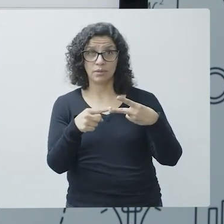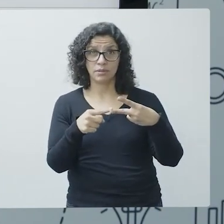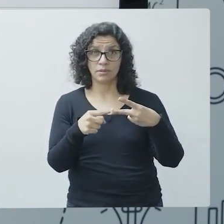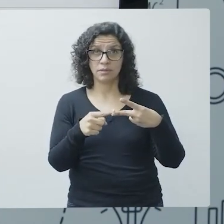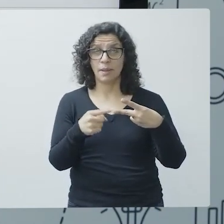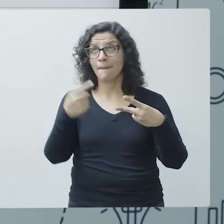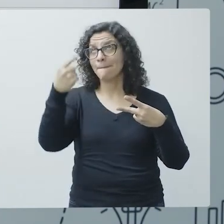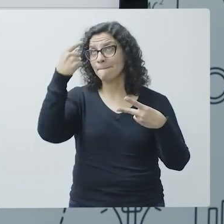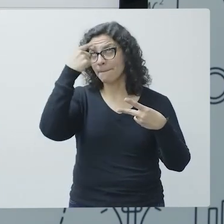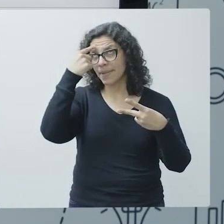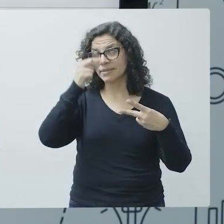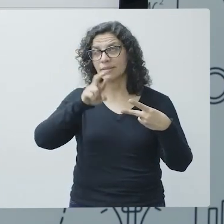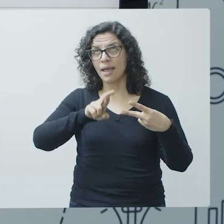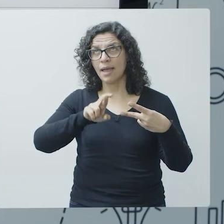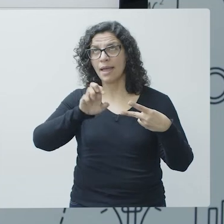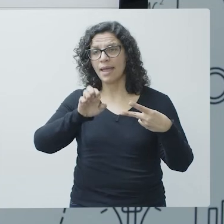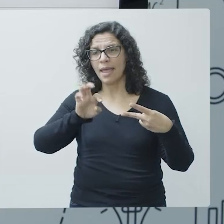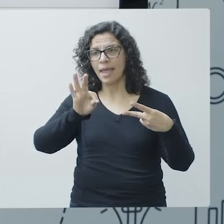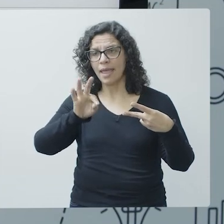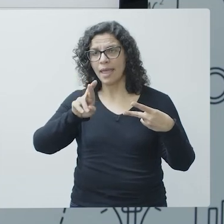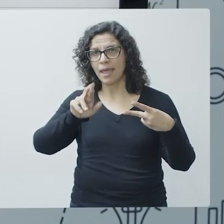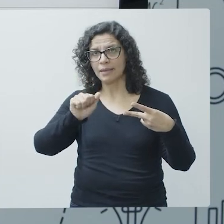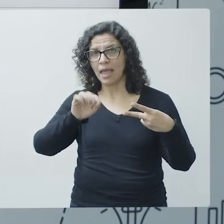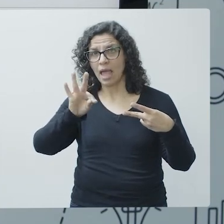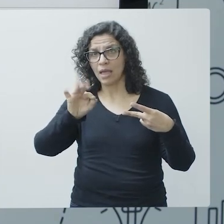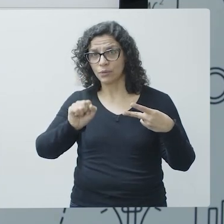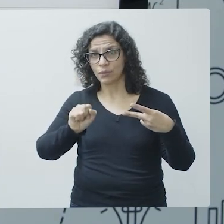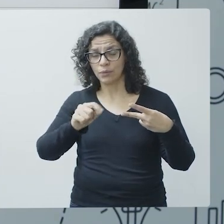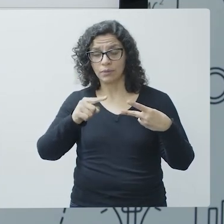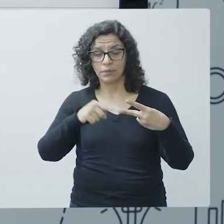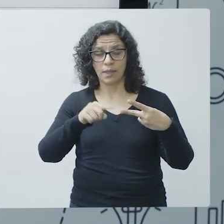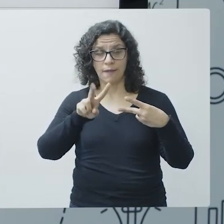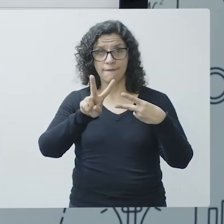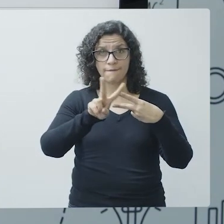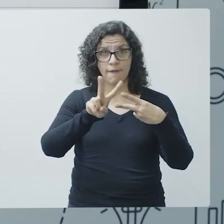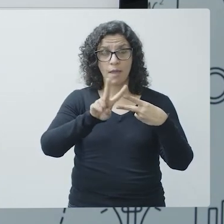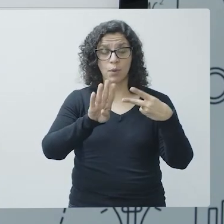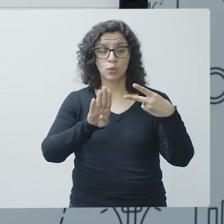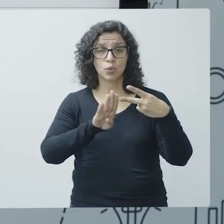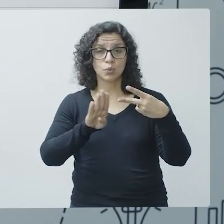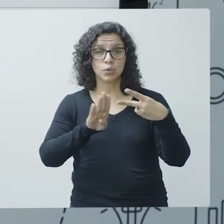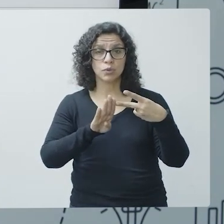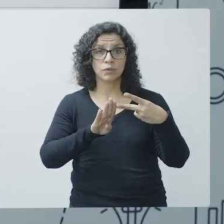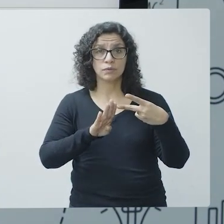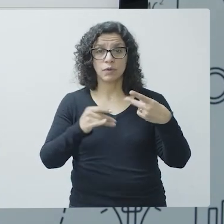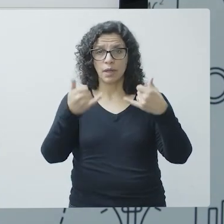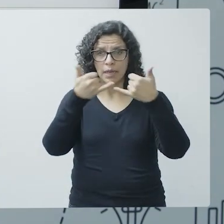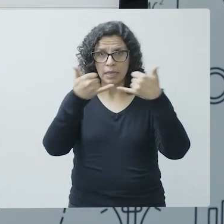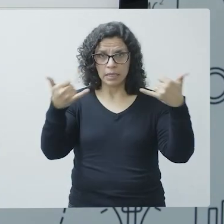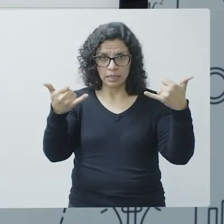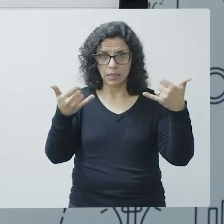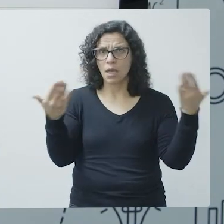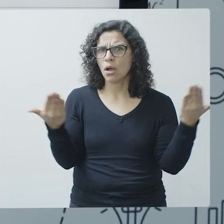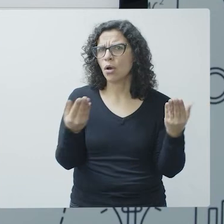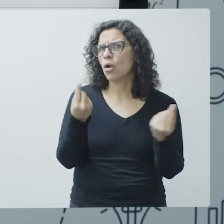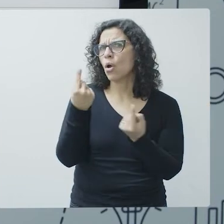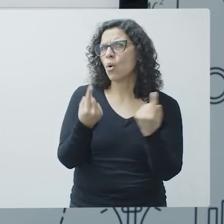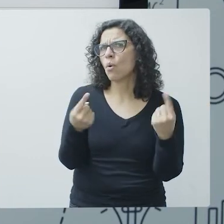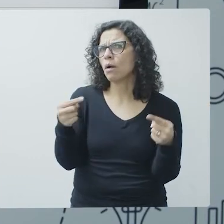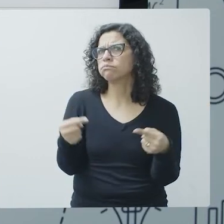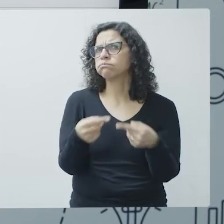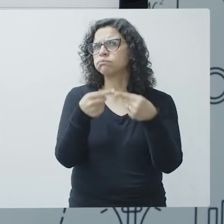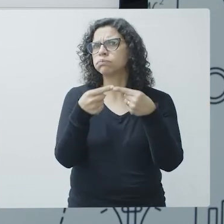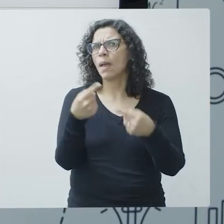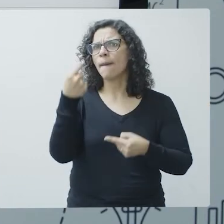formas de pensar a mesma palavra, somente por esses dois últimos versos, somente por eles. Como é